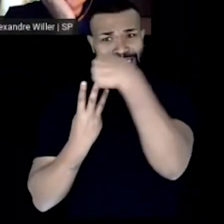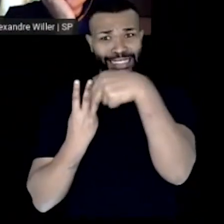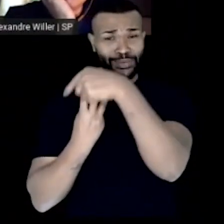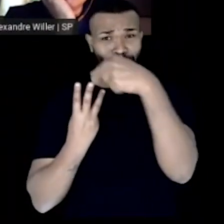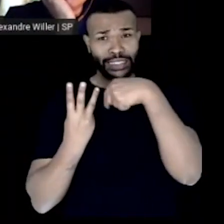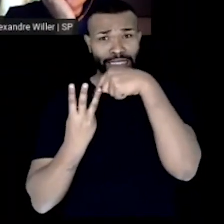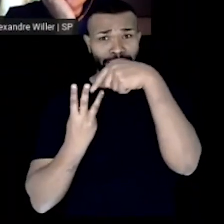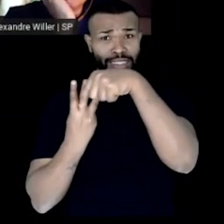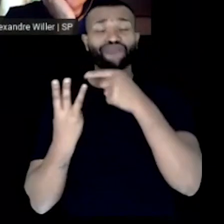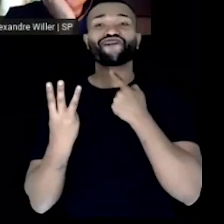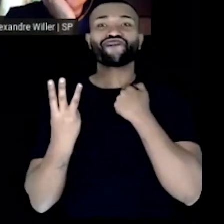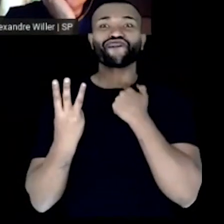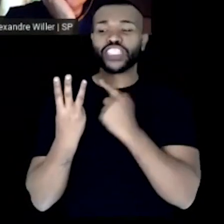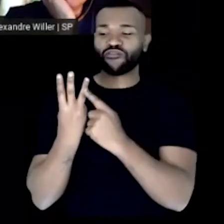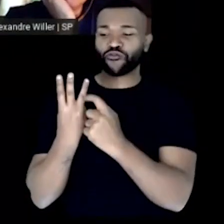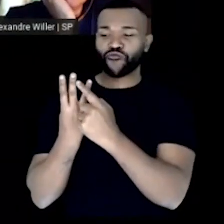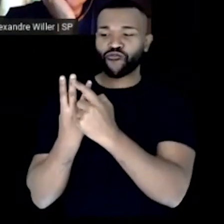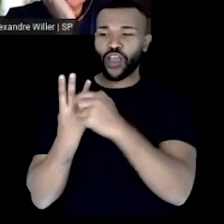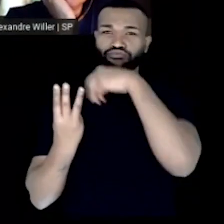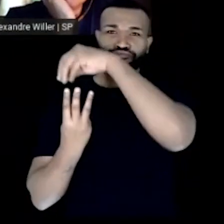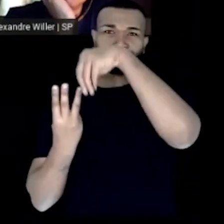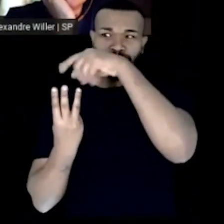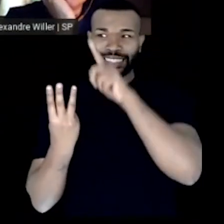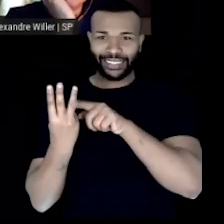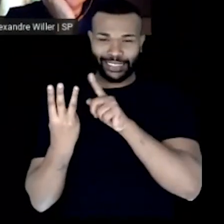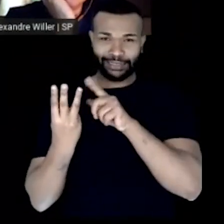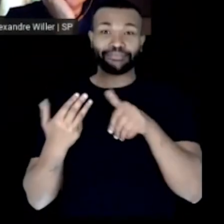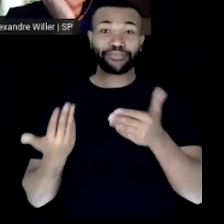ali entre si pelos os próprios desejos, né?